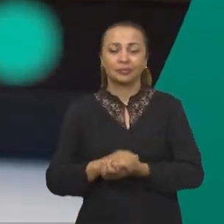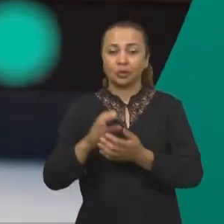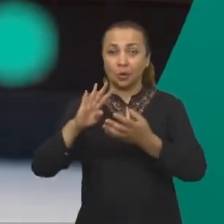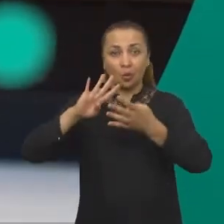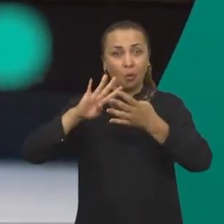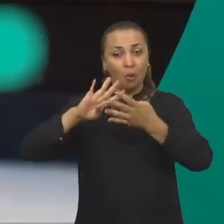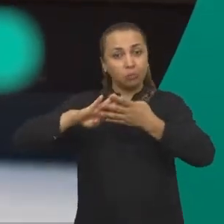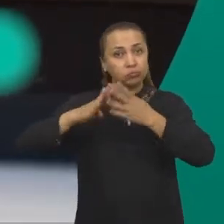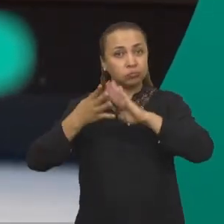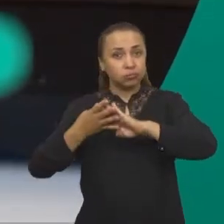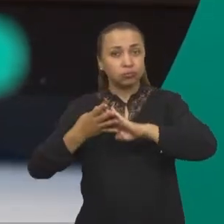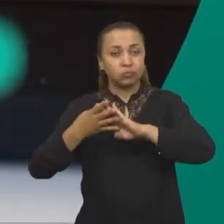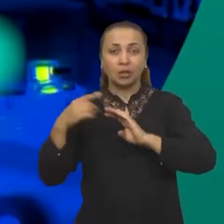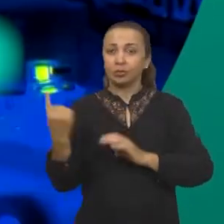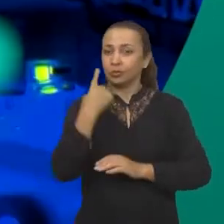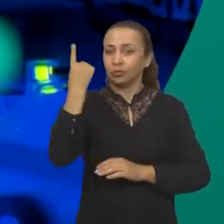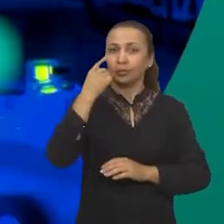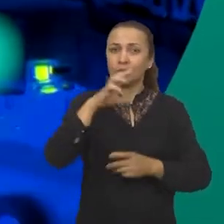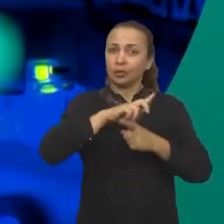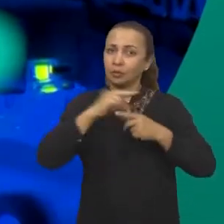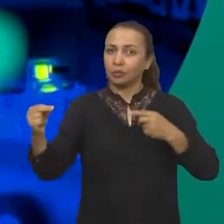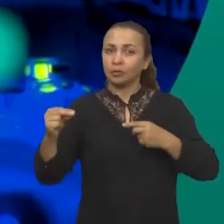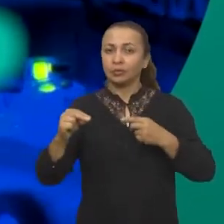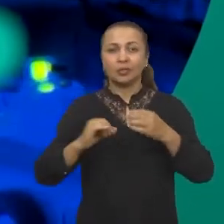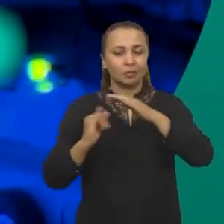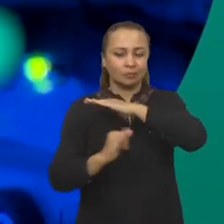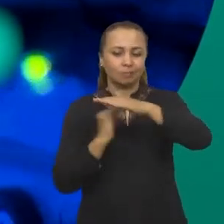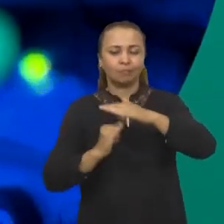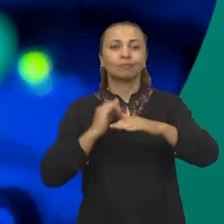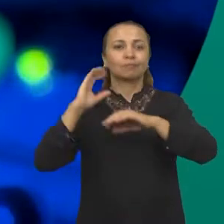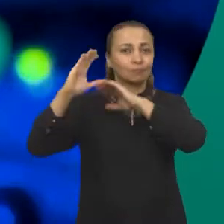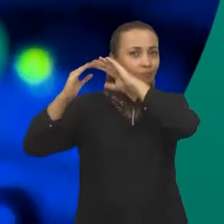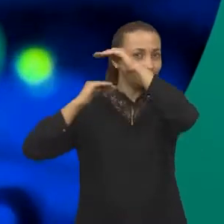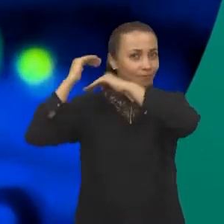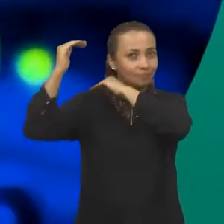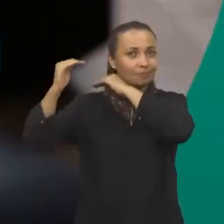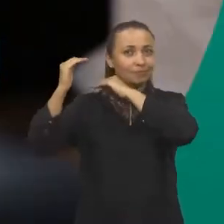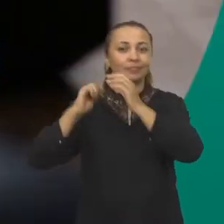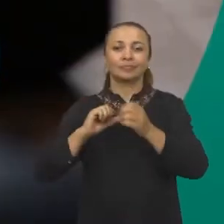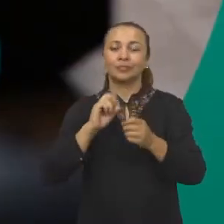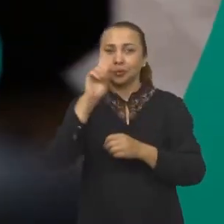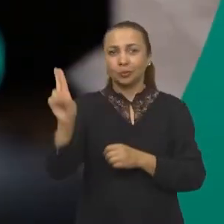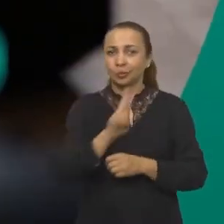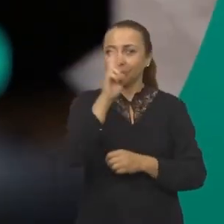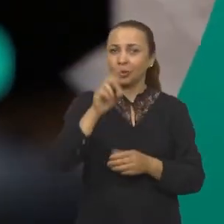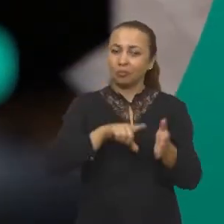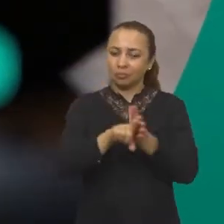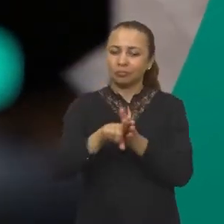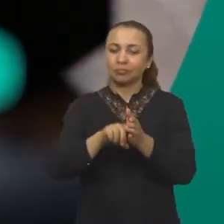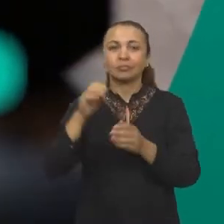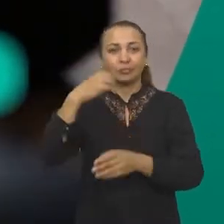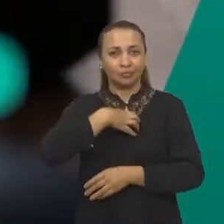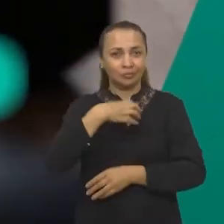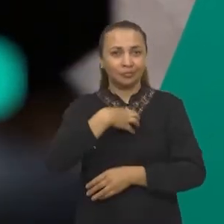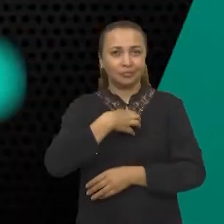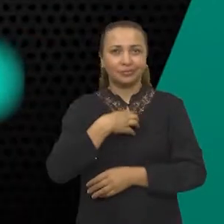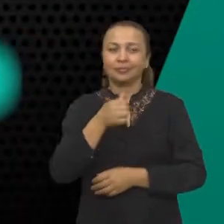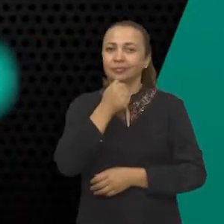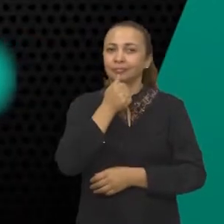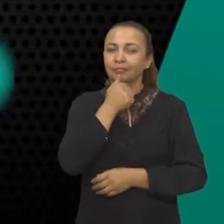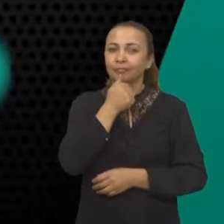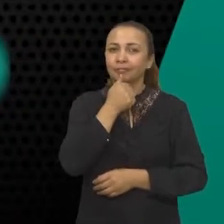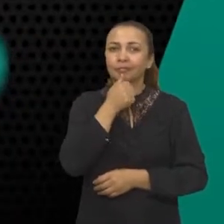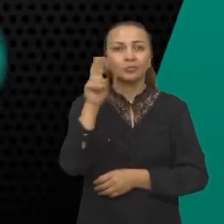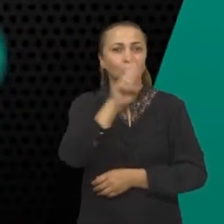Uma rede comunitária de alta velocidade entre várias instituições de ensino está unindo pesquisadores na Bahia. E